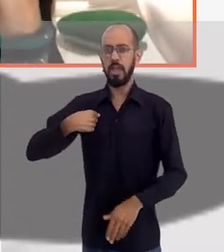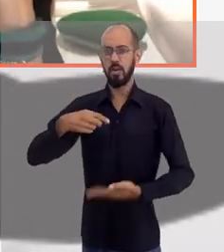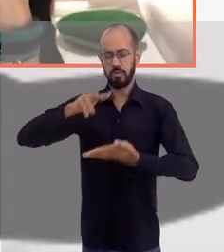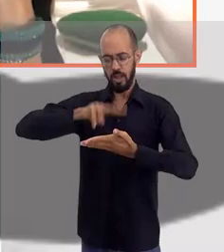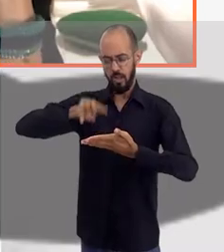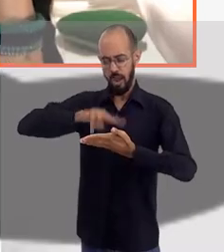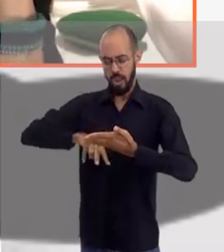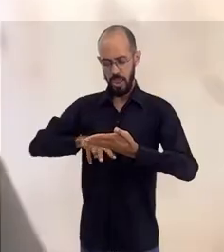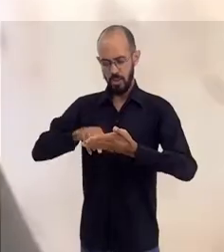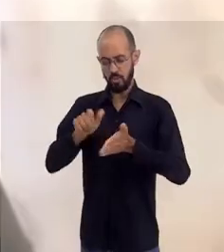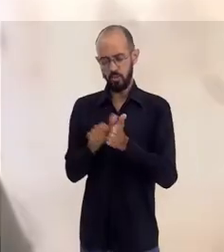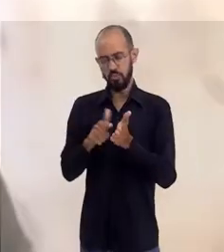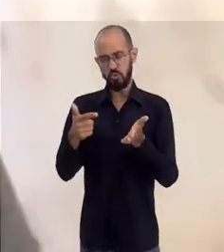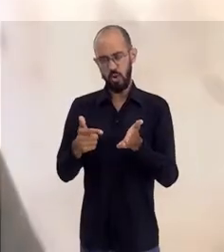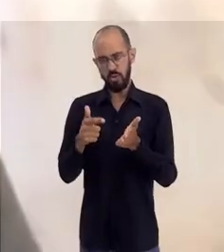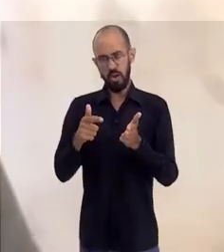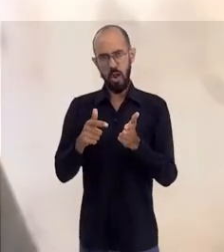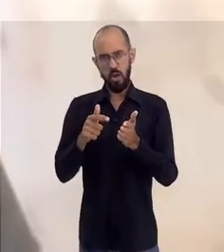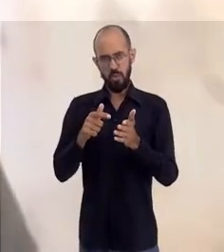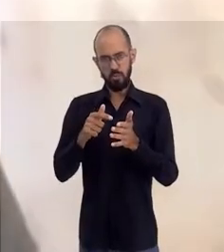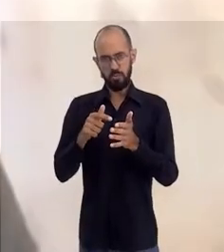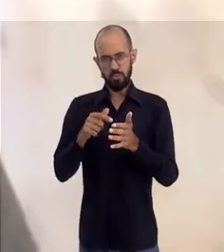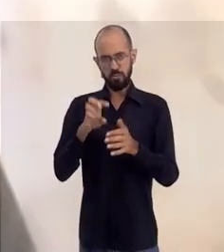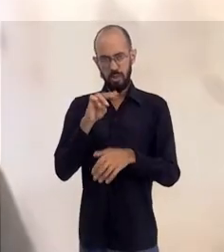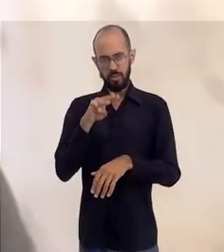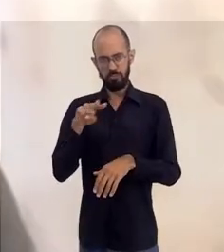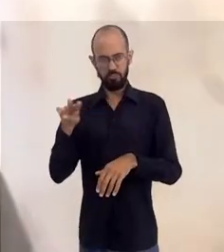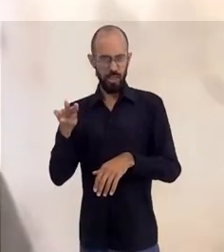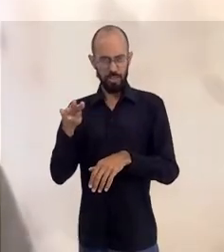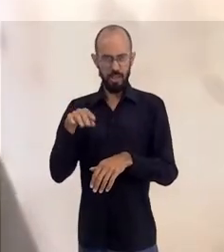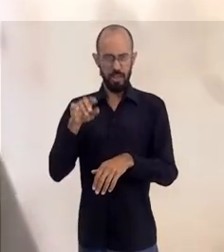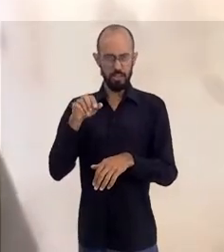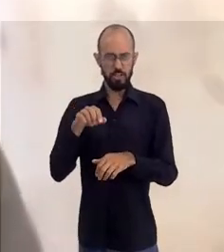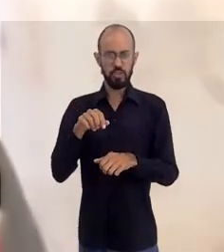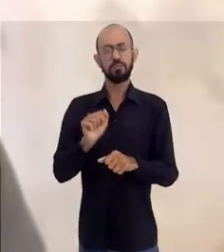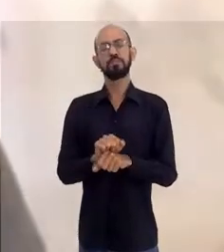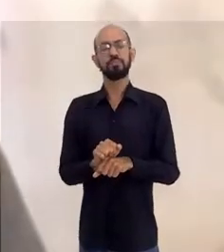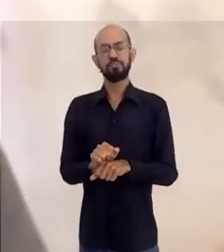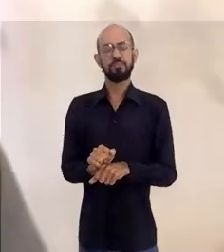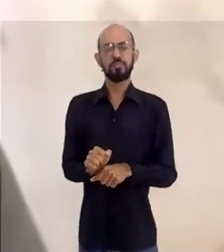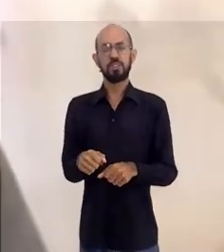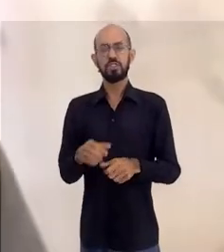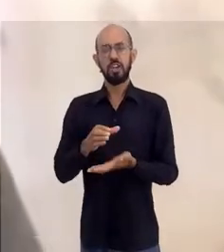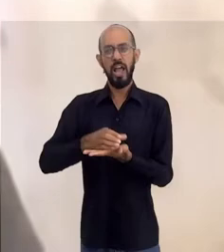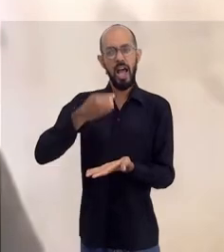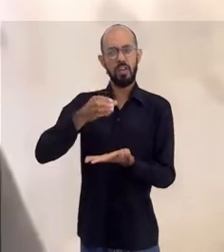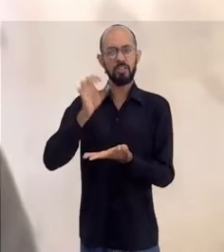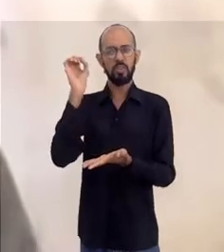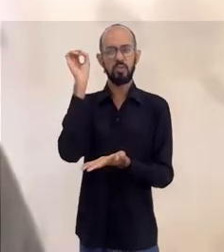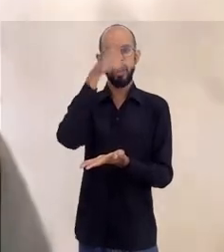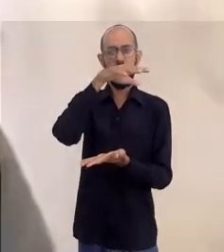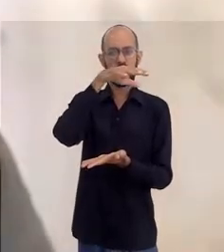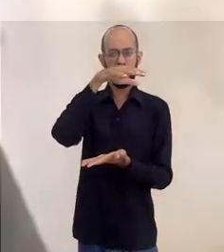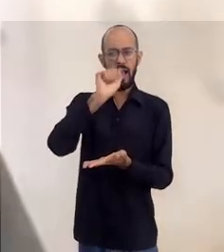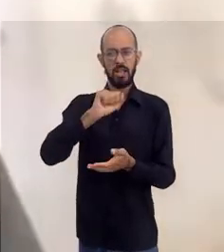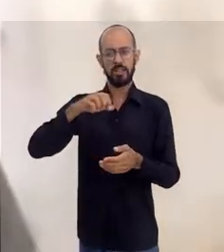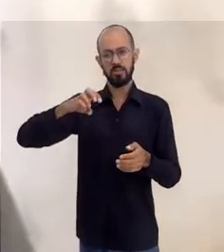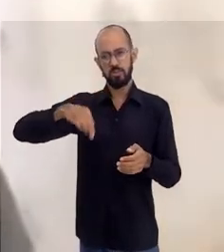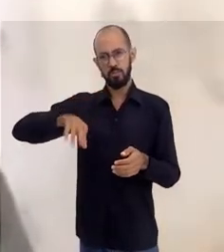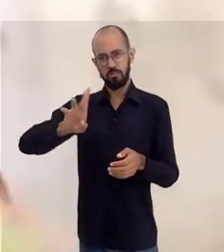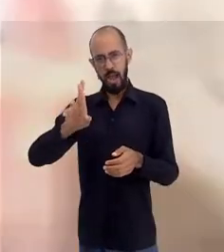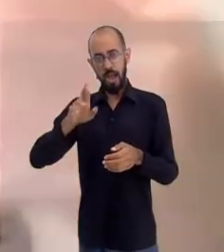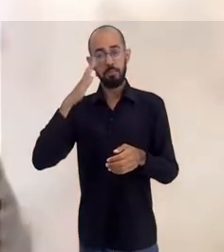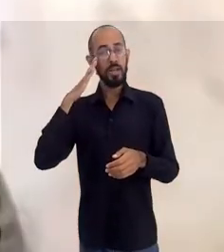eu estava lendo uma matéria numa revista eletrônica de garrafas que só lançadas até hoje no mar para saber onde ela